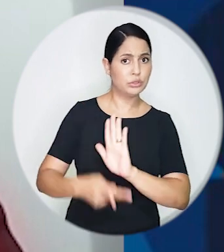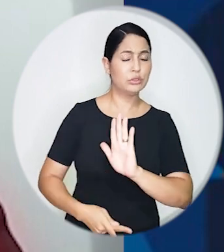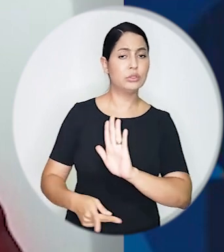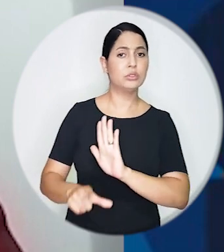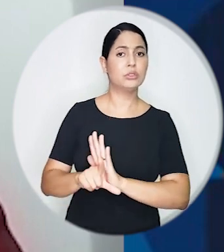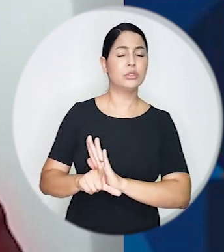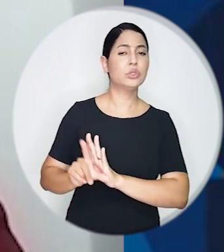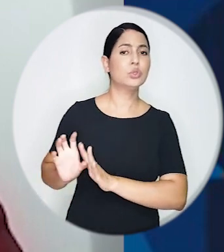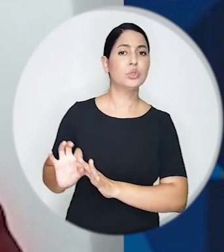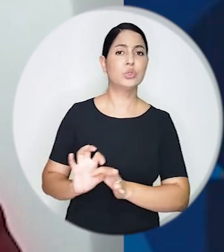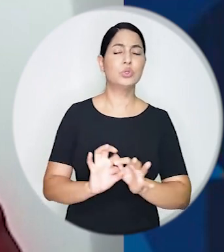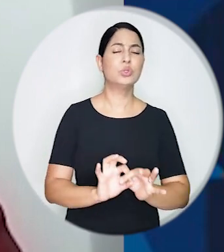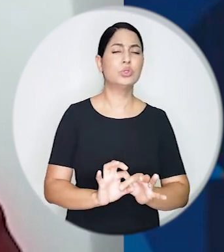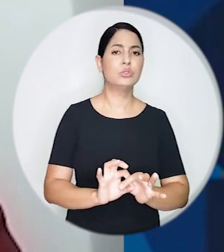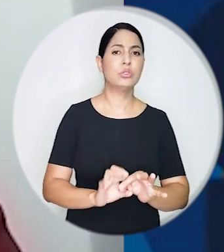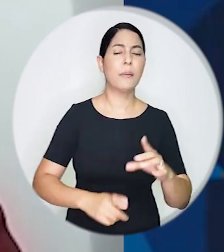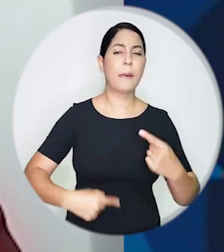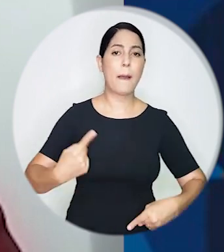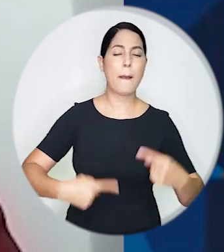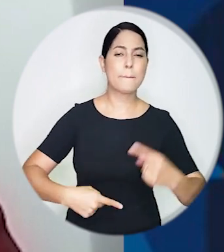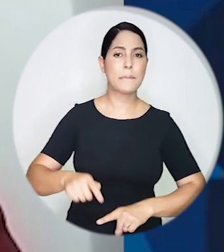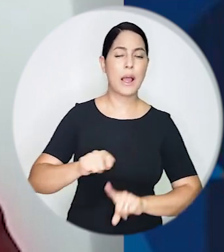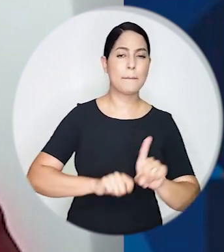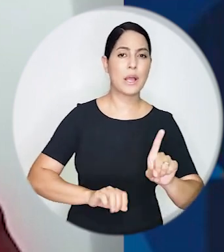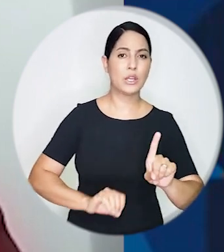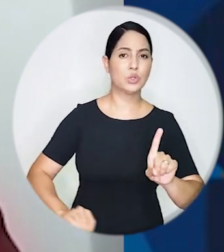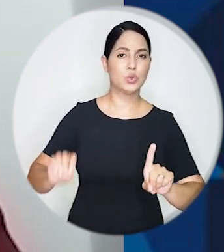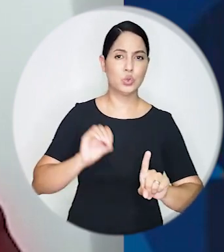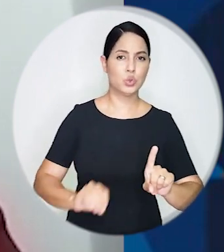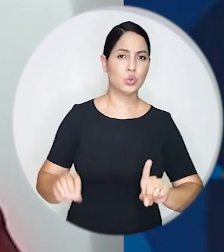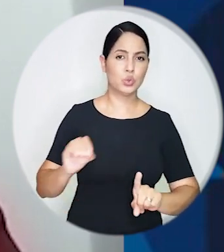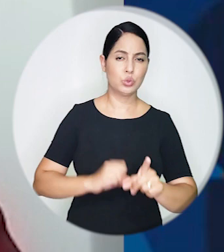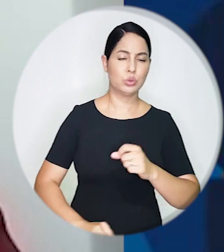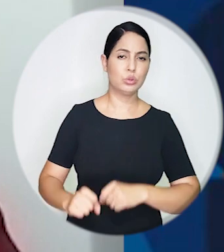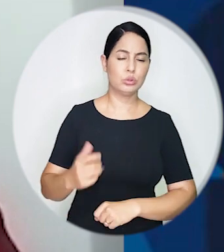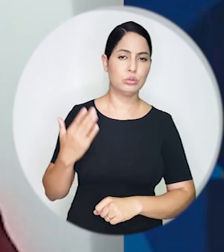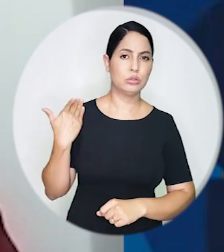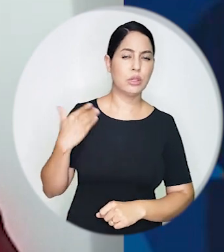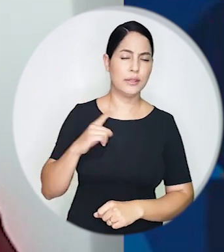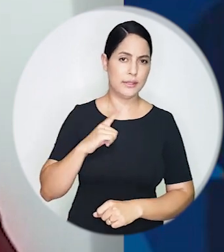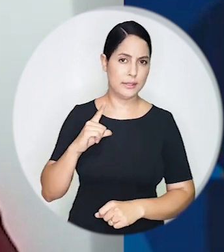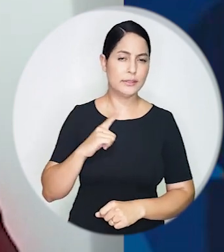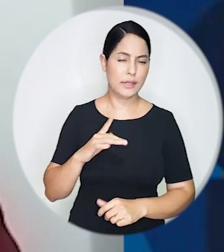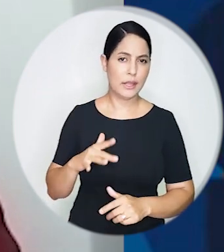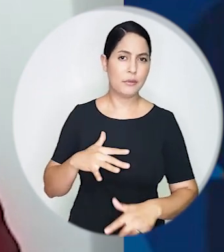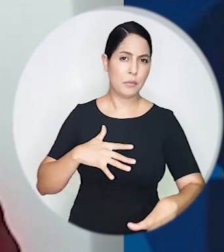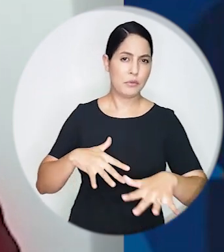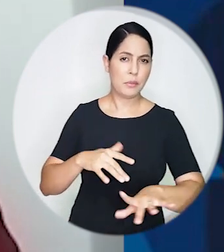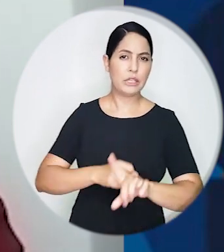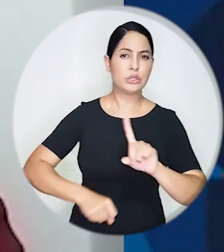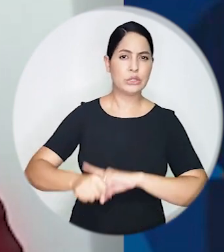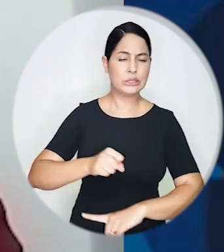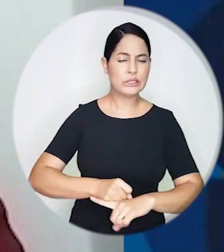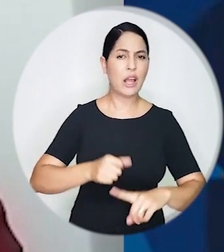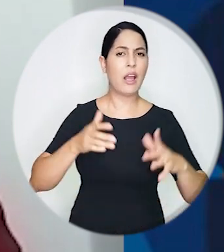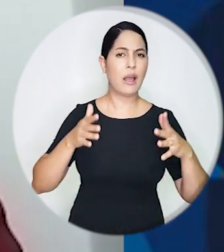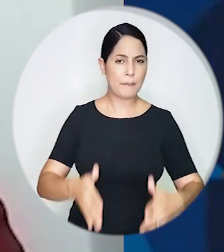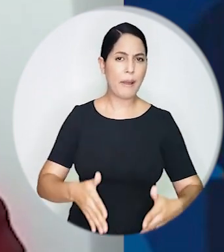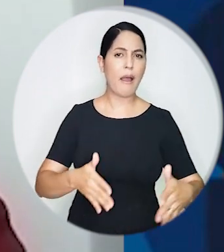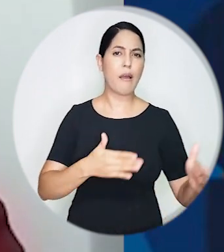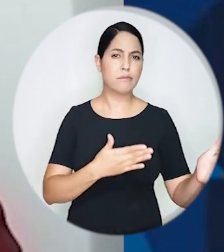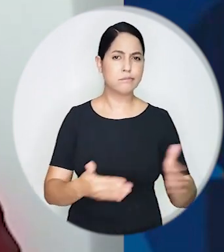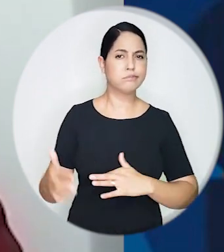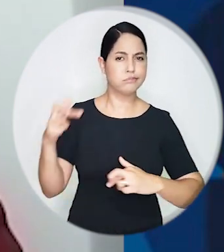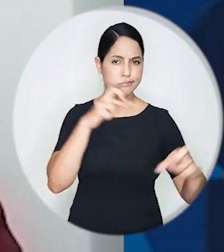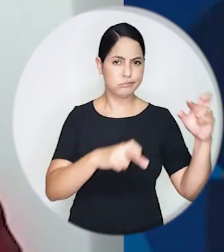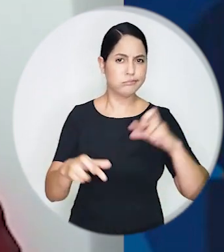debate no encontro de presidentes que aconteceu em outubro, encontro de presidentes de comissões de diversidade. E os movimentos sociais, eles já